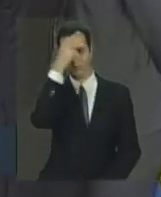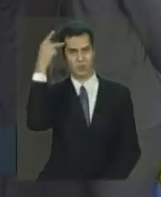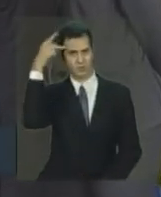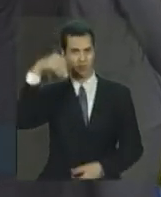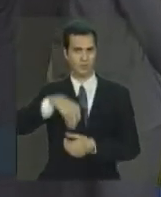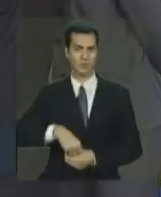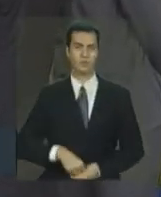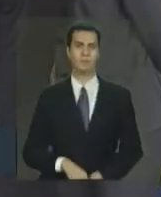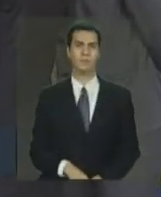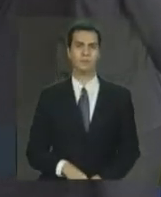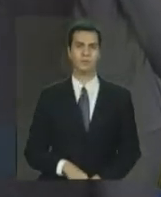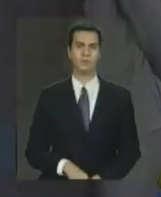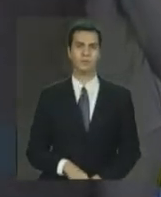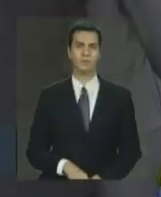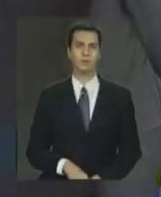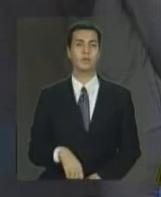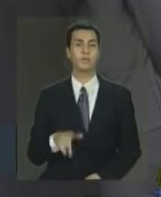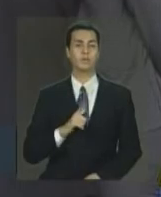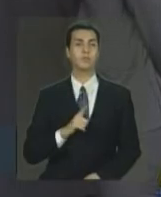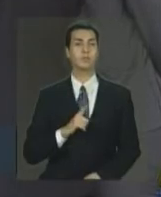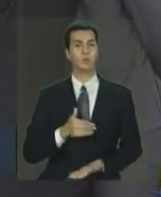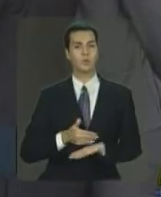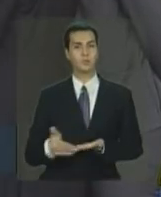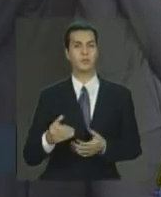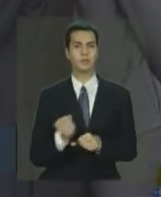Desde a fundação da Nova China, em